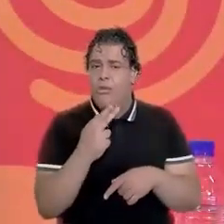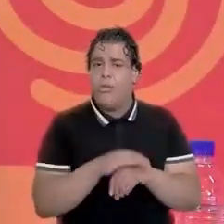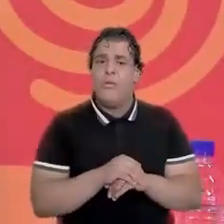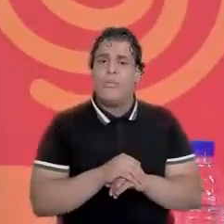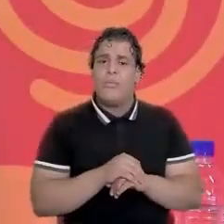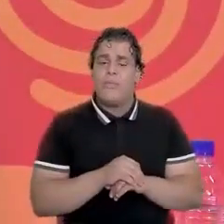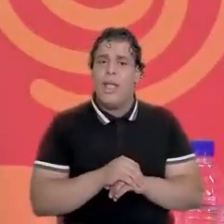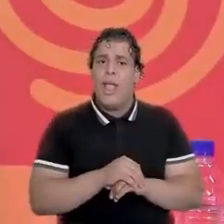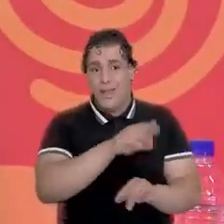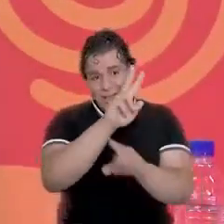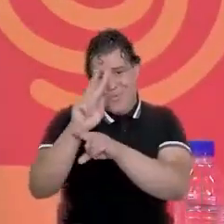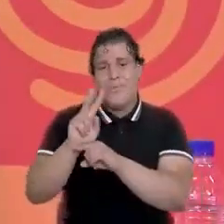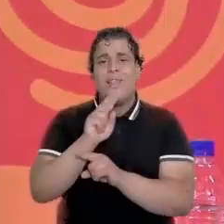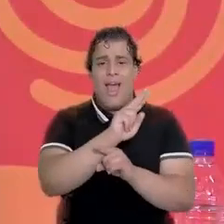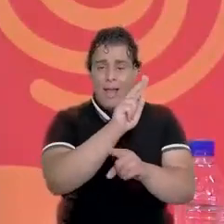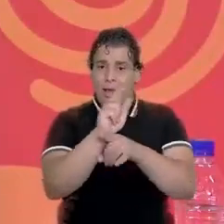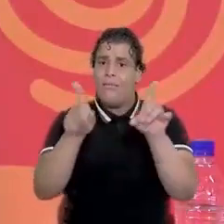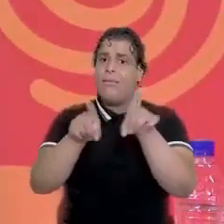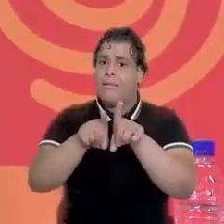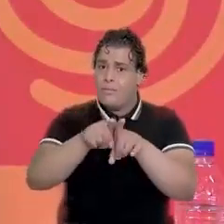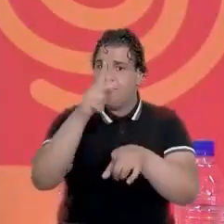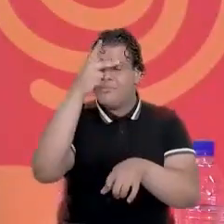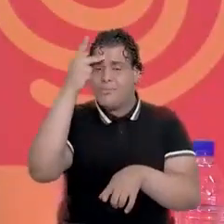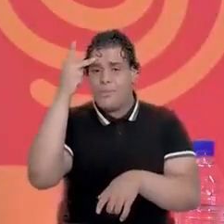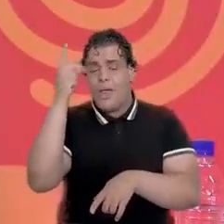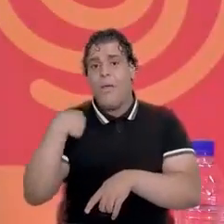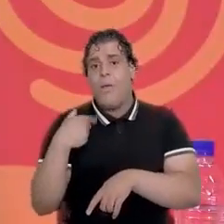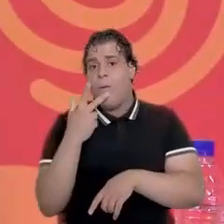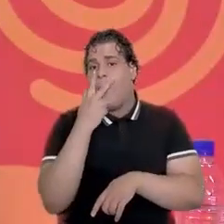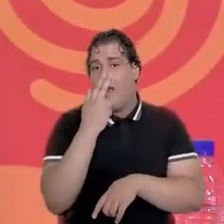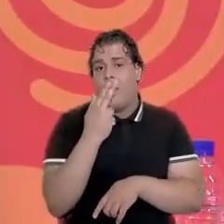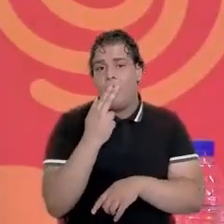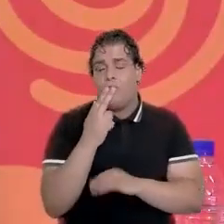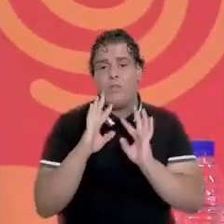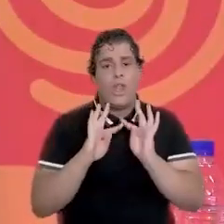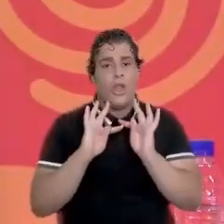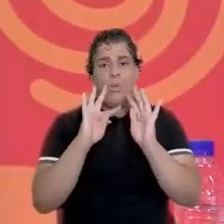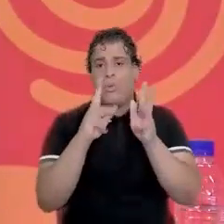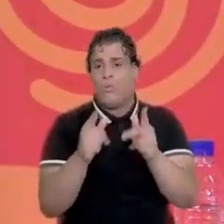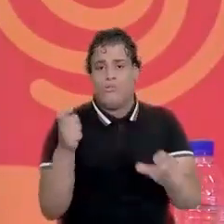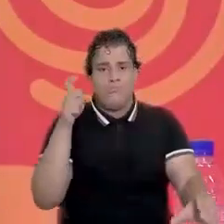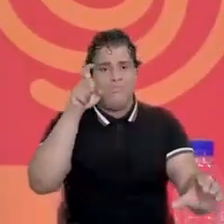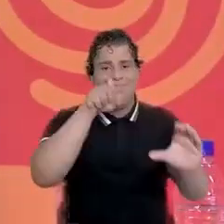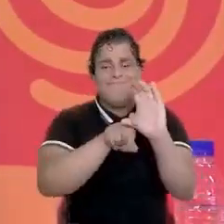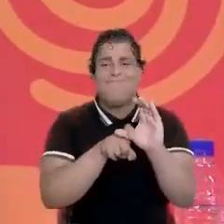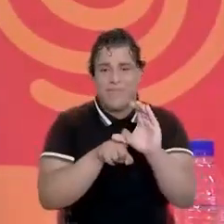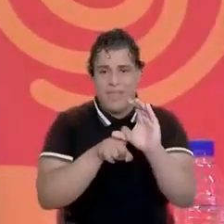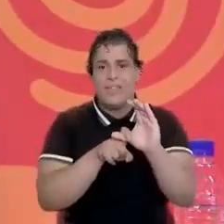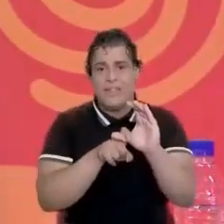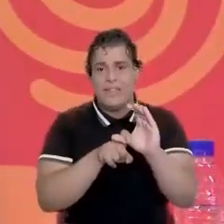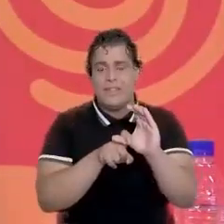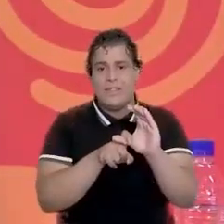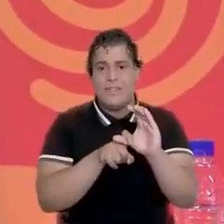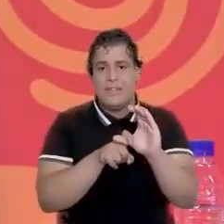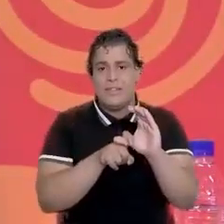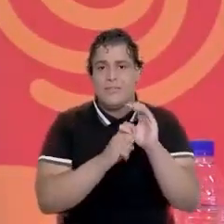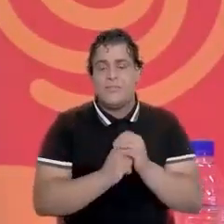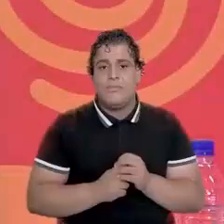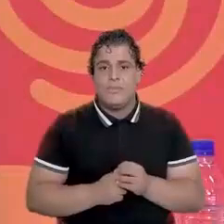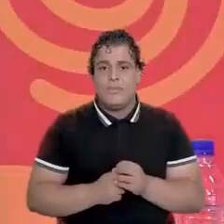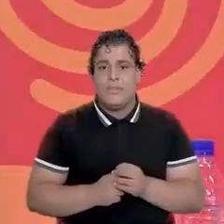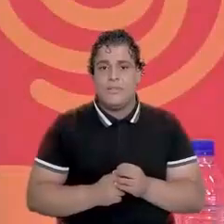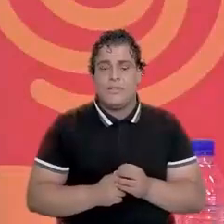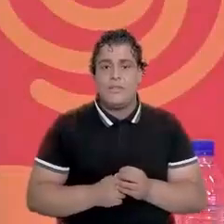esse cuidado com a pessoa. Eu acho que tudo isso faz parte, sim. Eu não descarto nada da minha